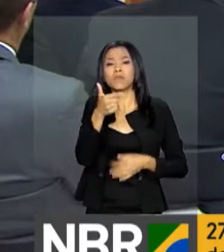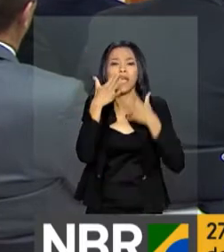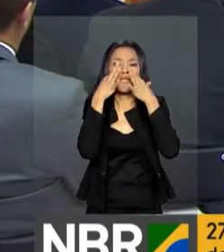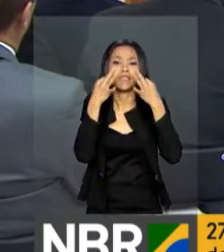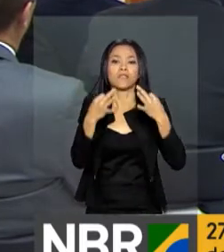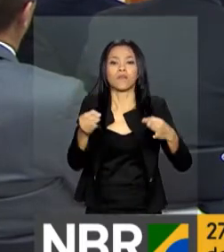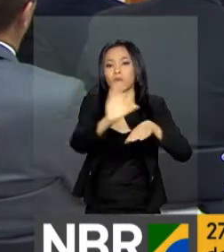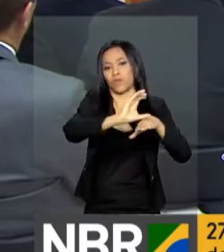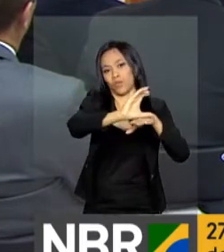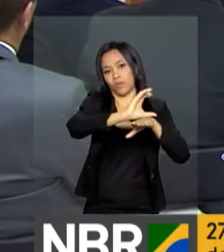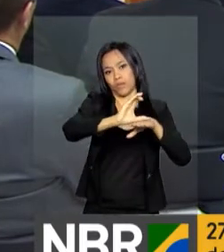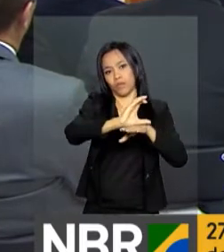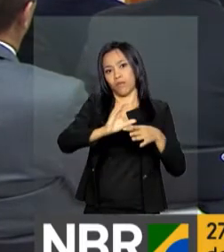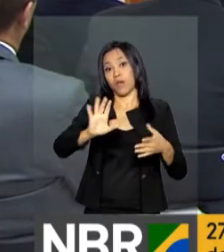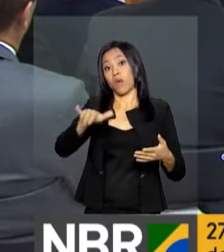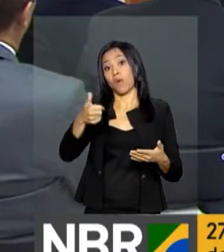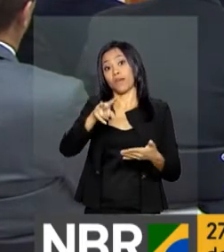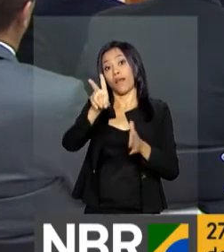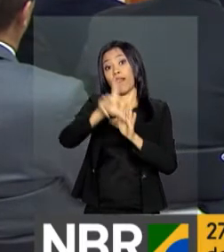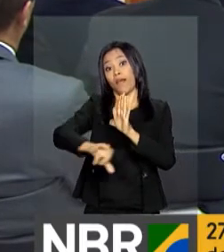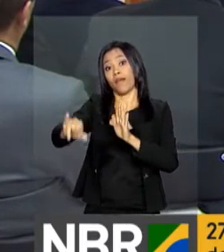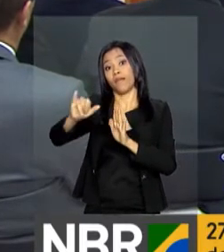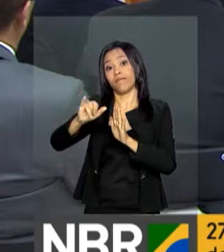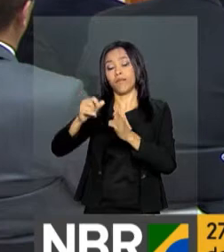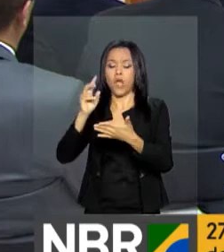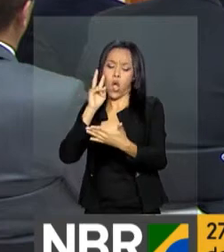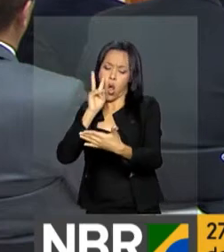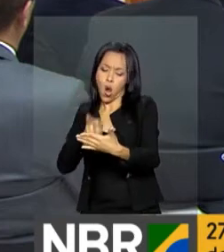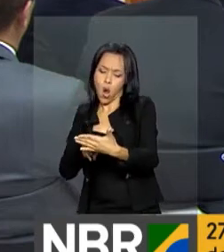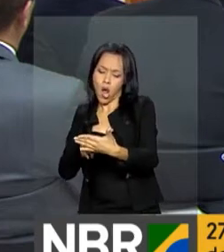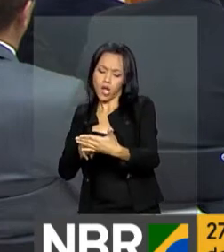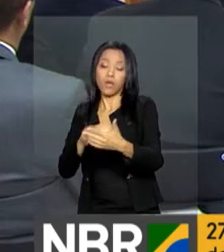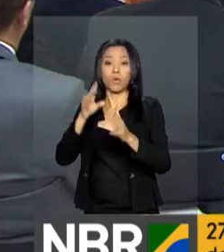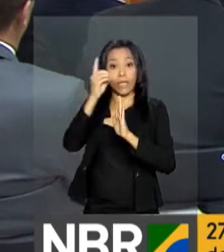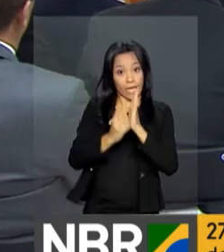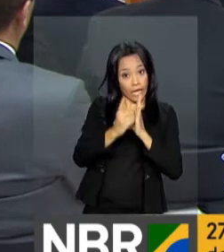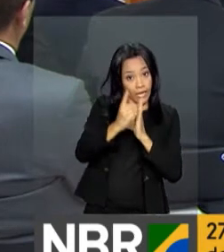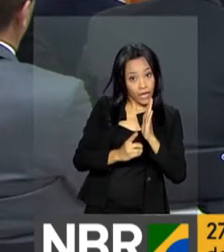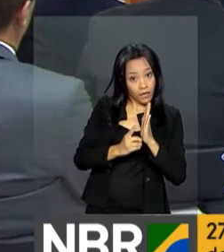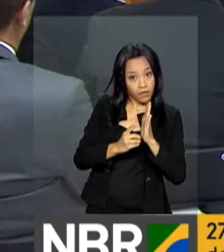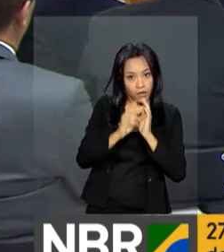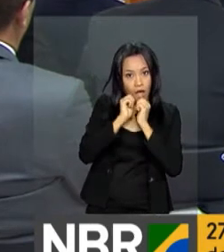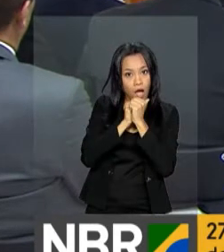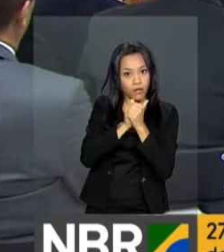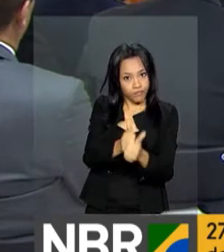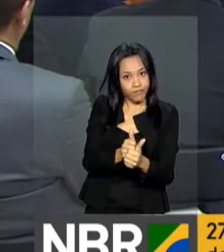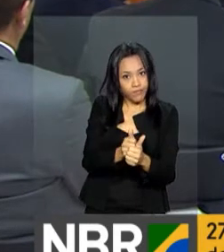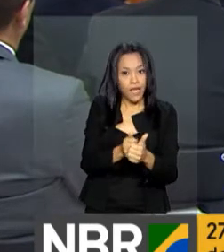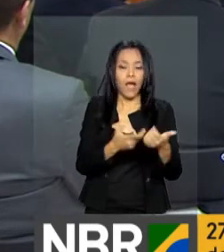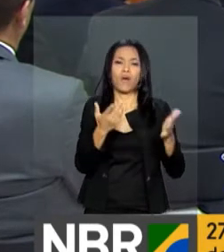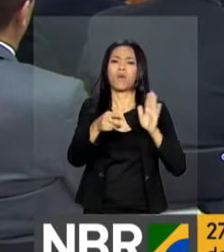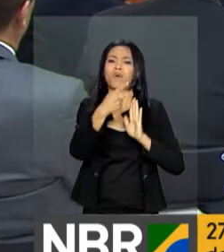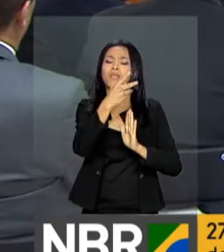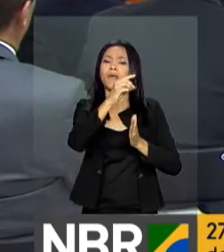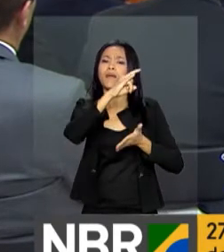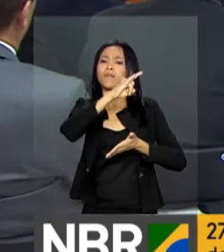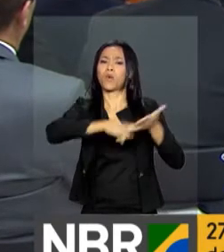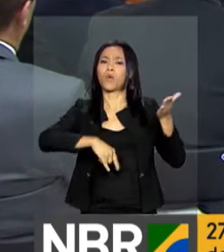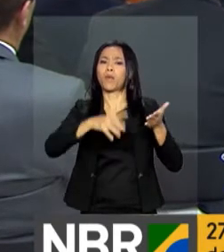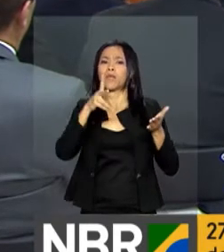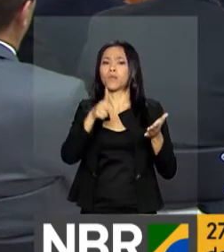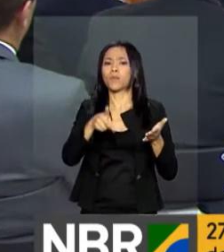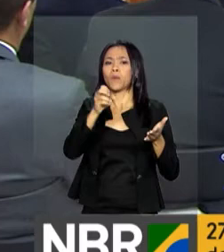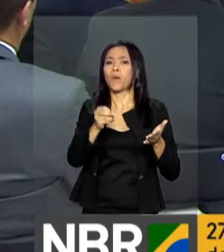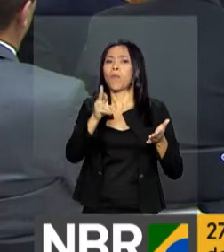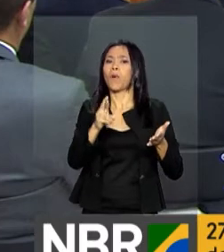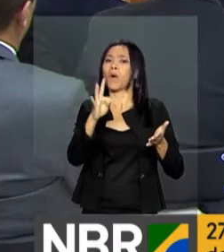constituição quando a lei ordinária dá uma olhadinha o decreto começa a cumprir agora quando a portaria que na origem a ordem do